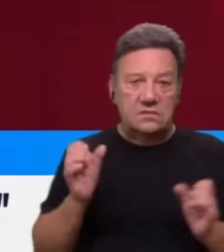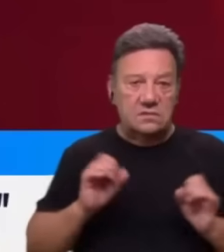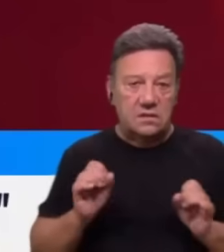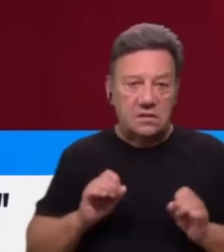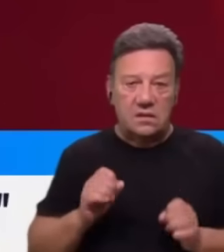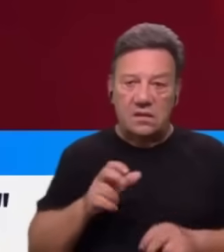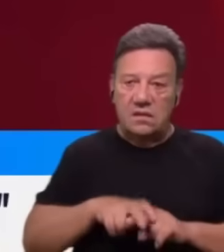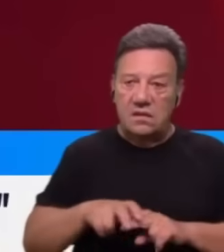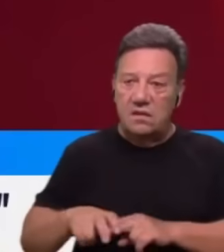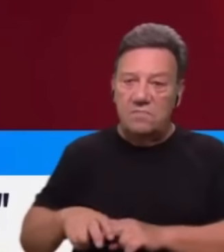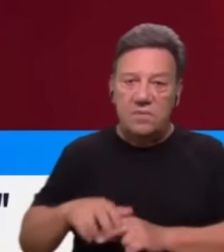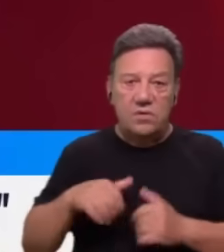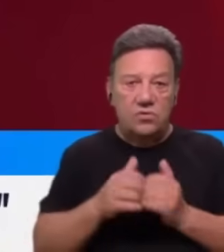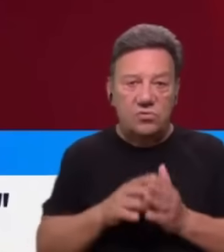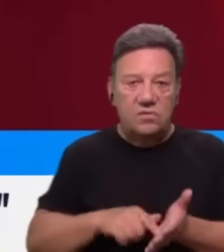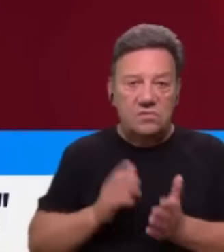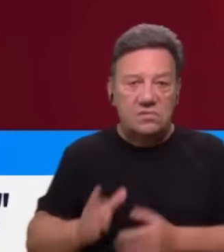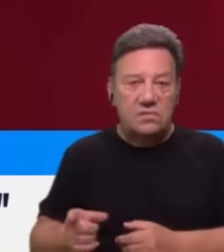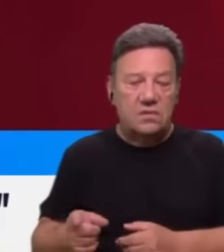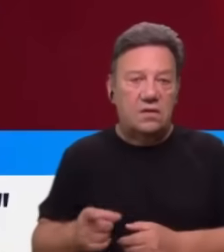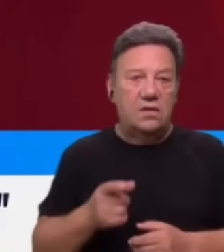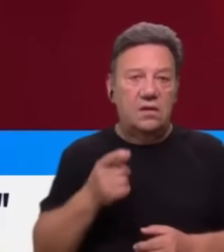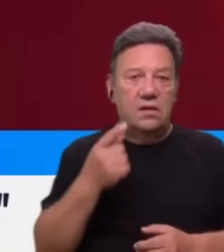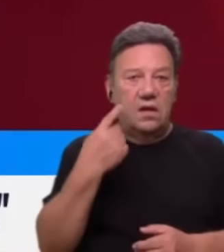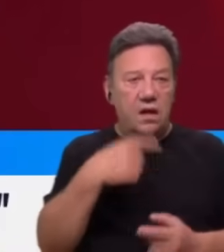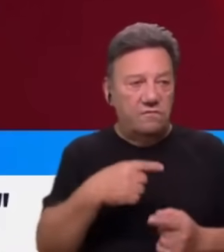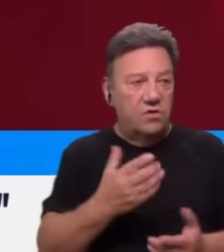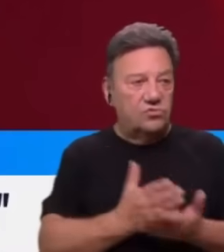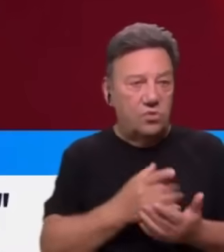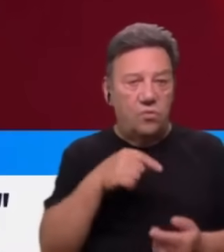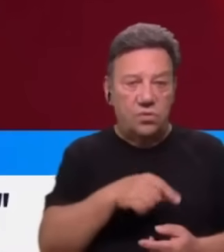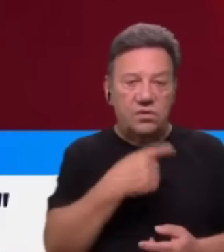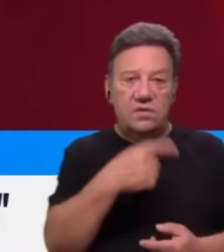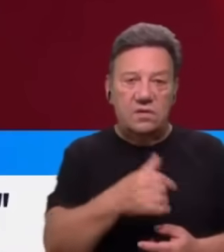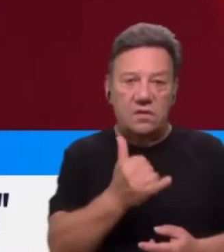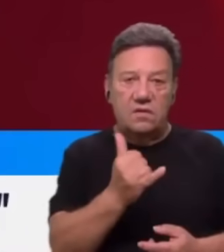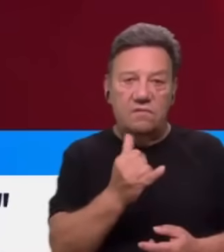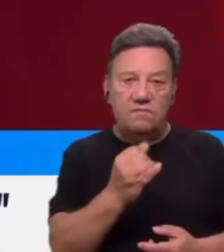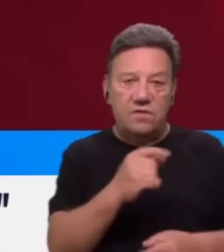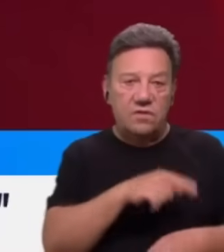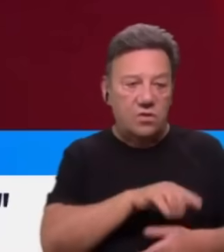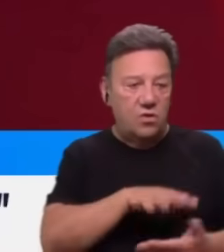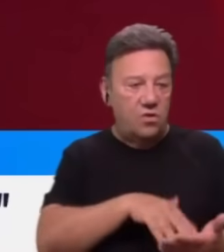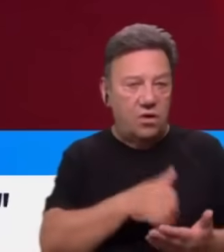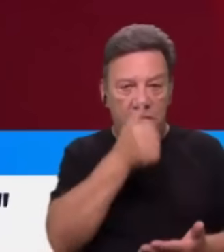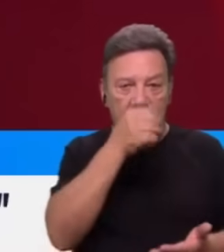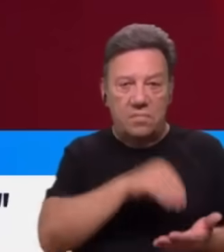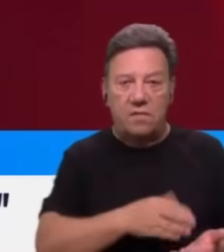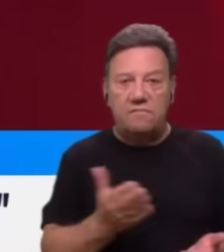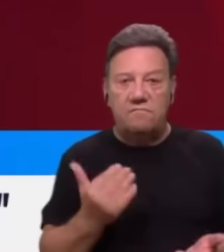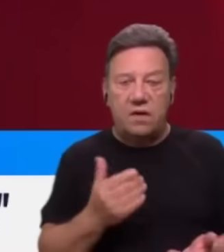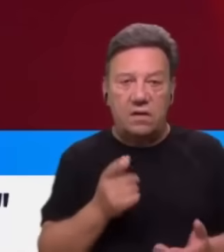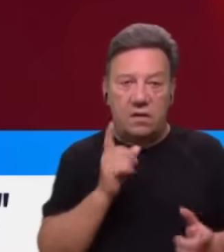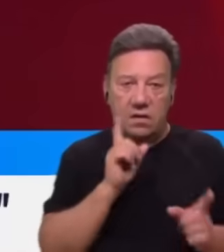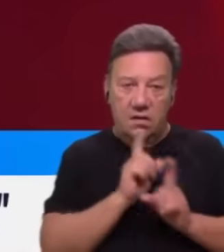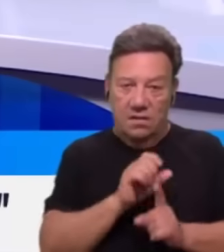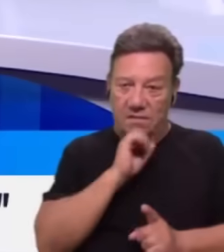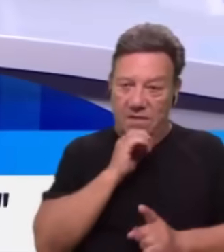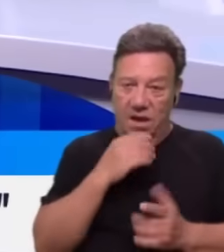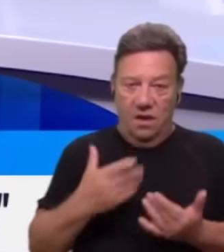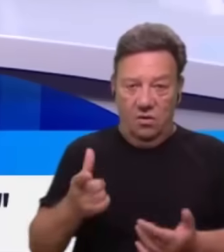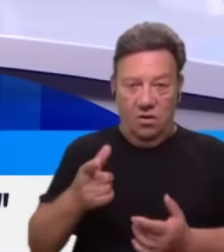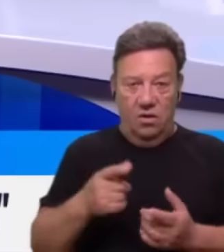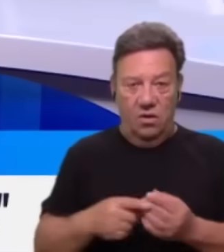ter a disciplinas que necessitam havia escolas hoje que tinham 20 horários por preencher por muito que consiga agora